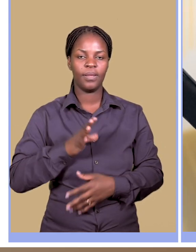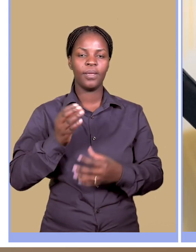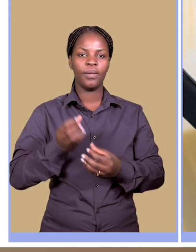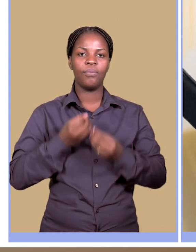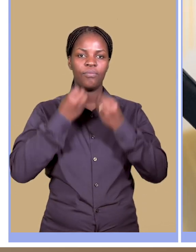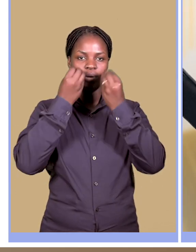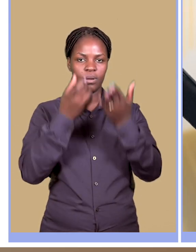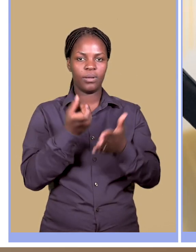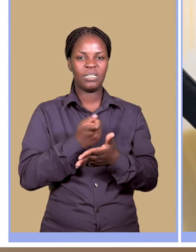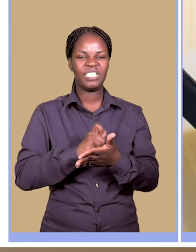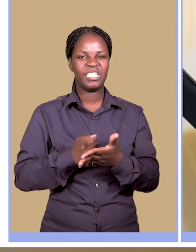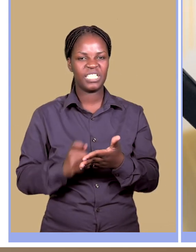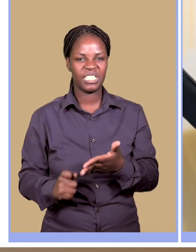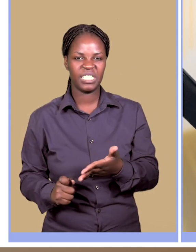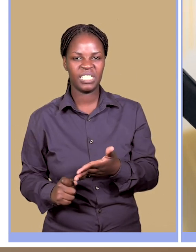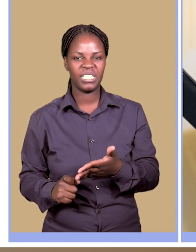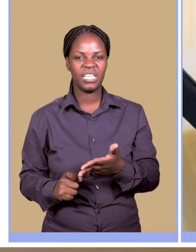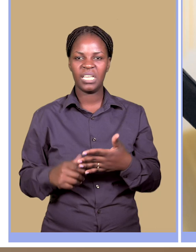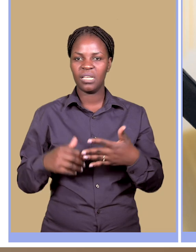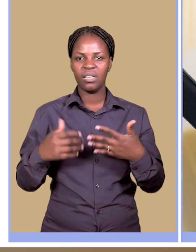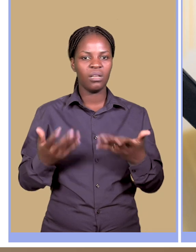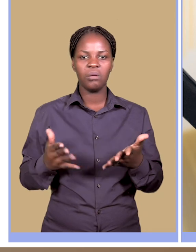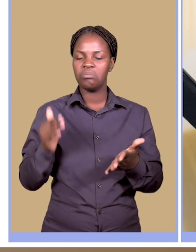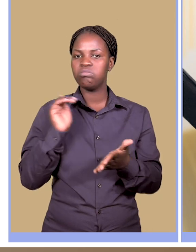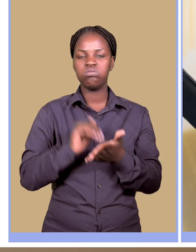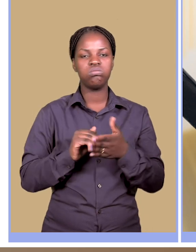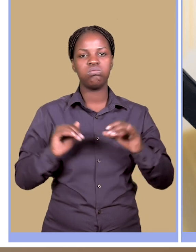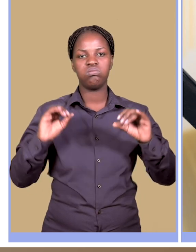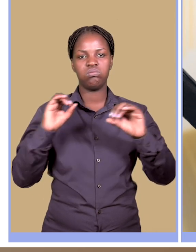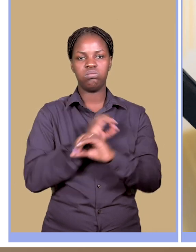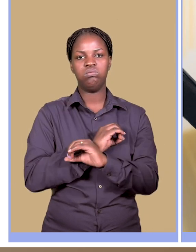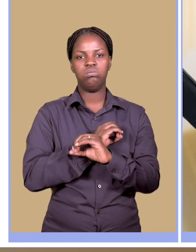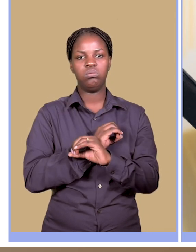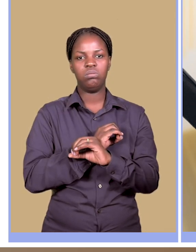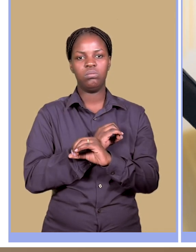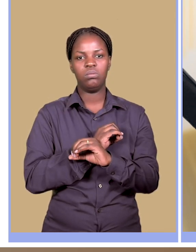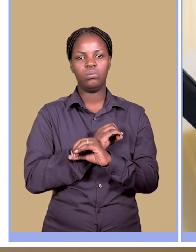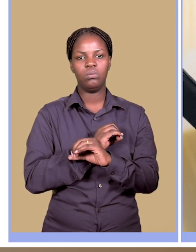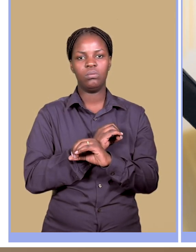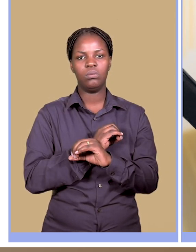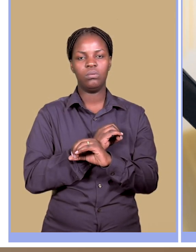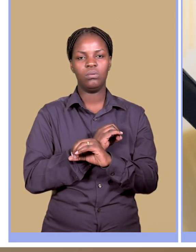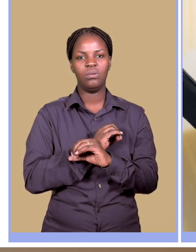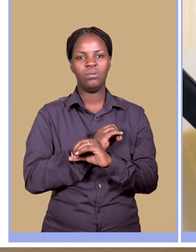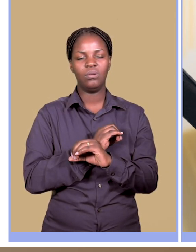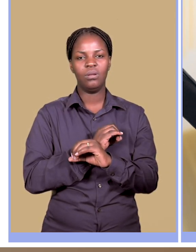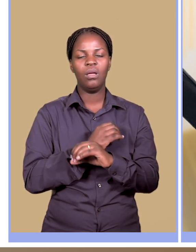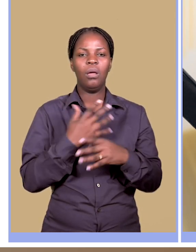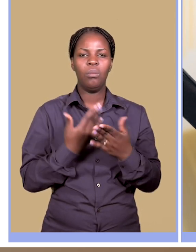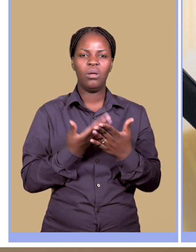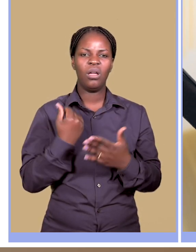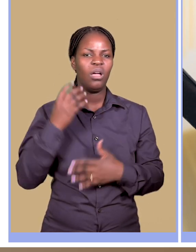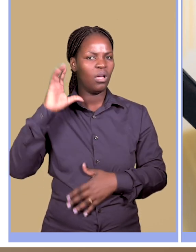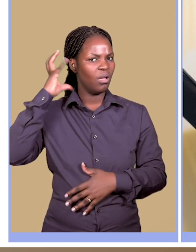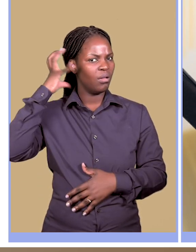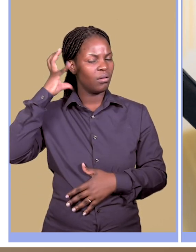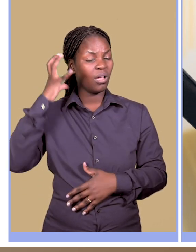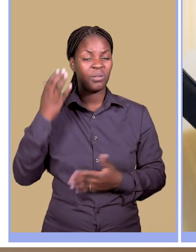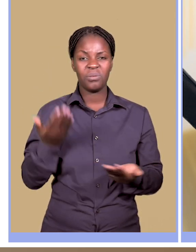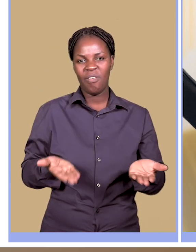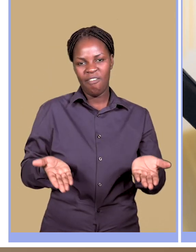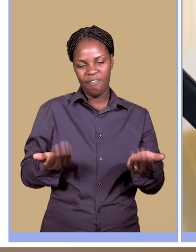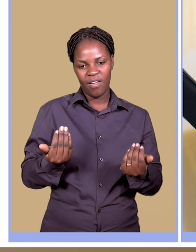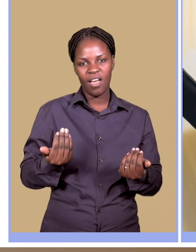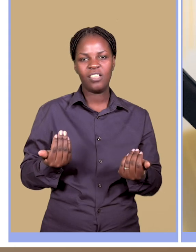informação escrita, televisada não chega, não é? Tem este papel que, pronto, as rádios é um pouco